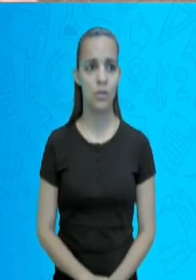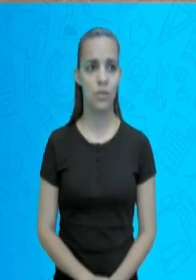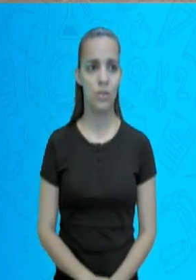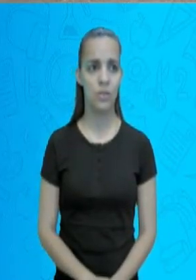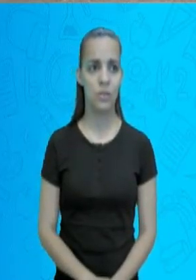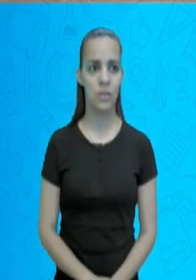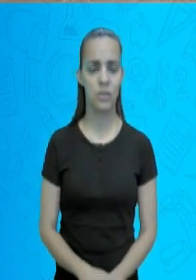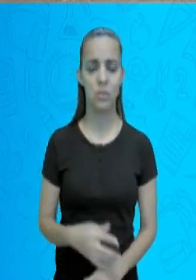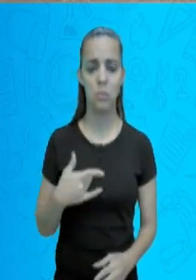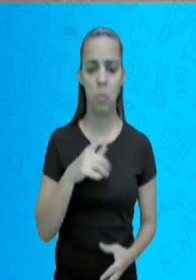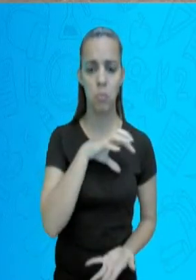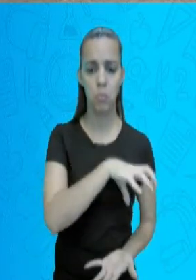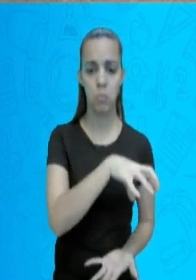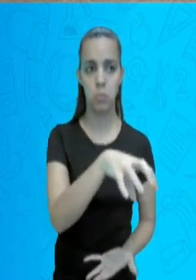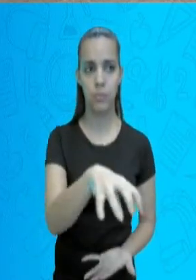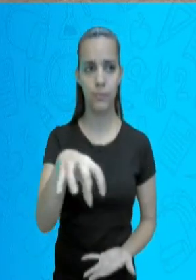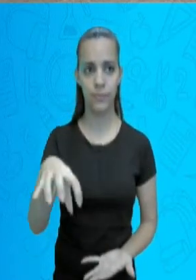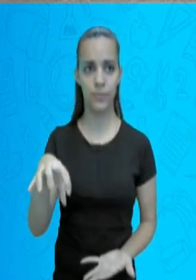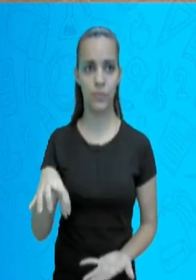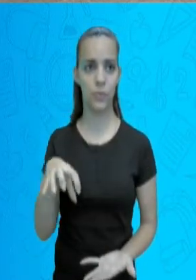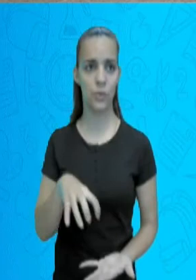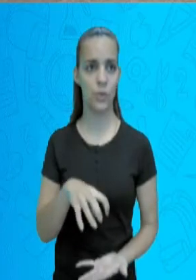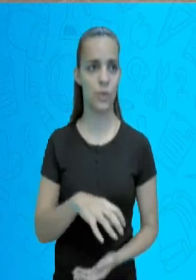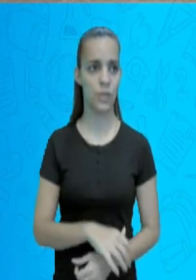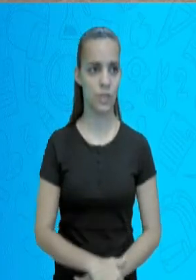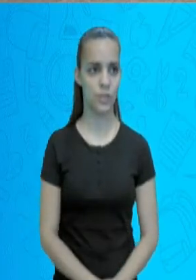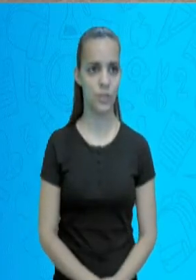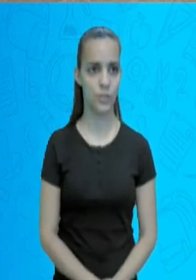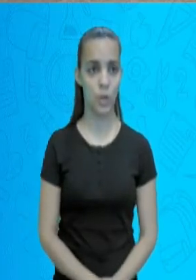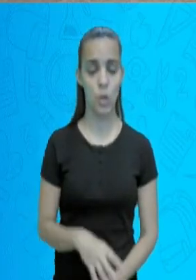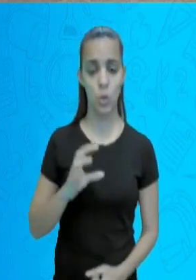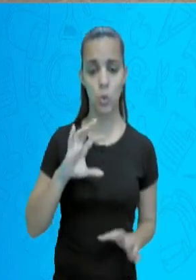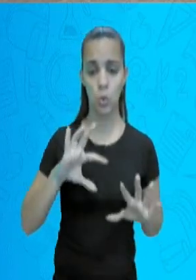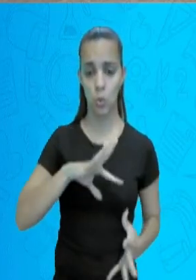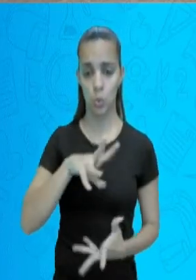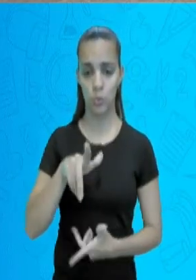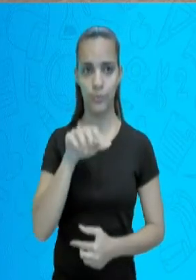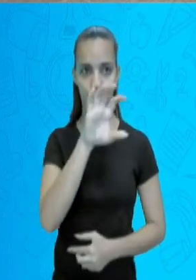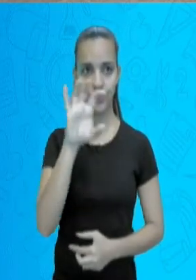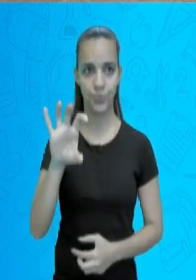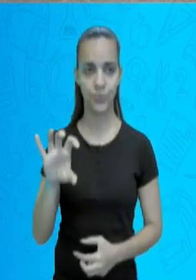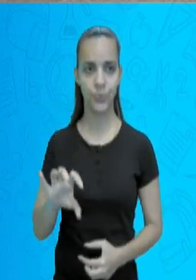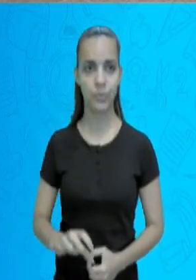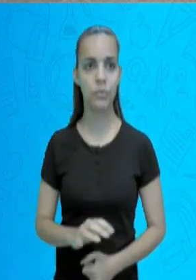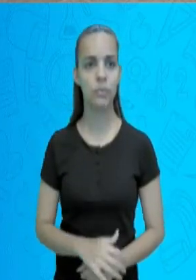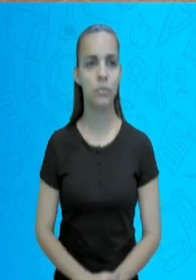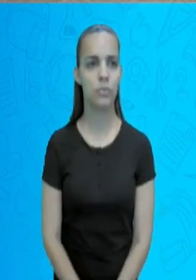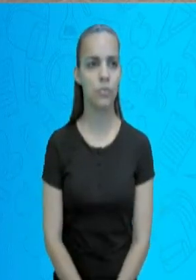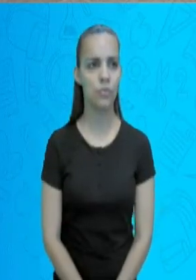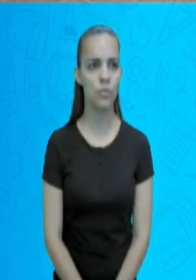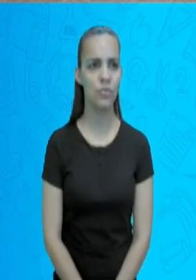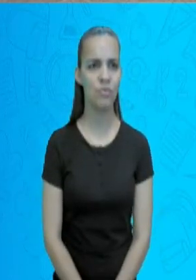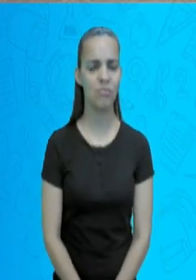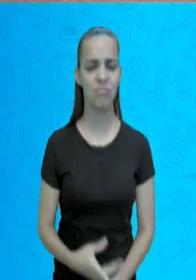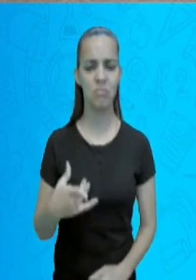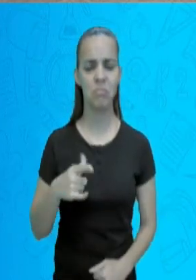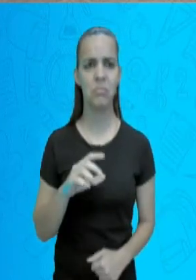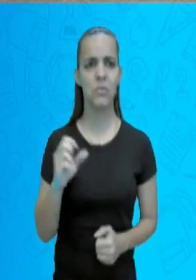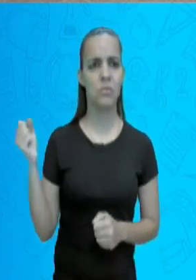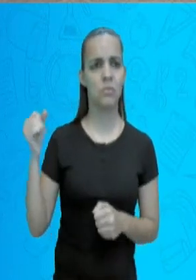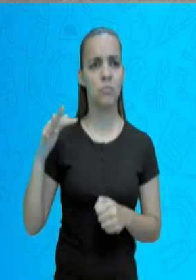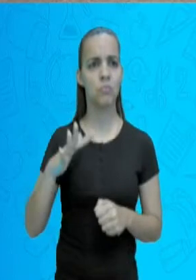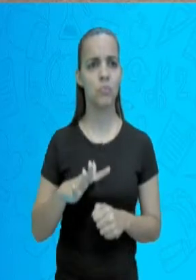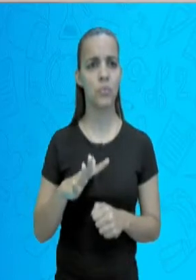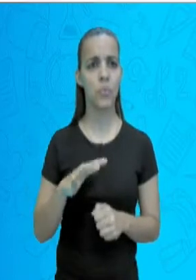as fronteiras, os limites do continente. E nós vamos falar sobre isso. O continente é banhado